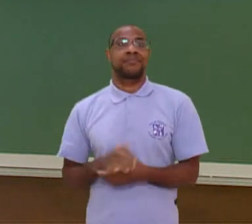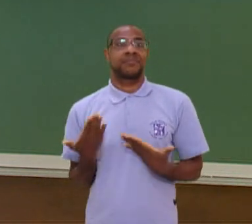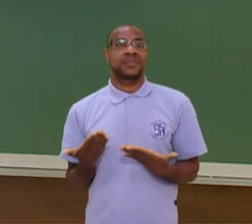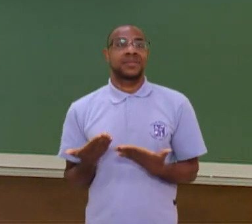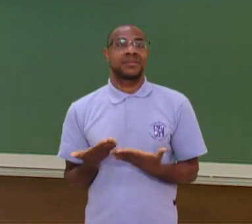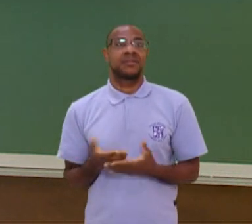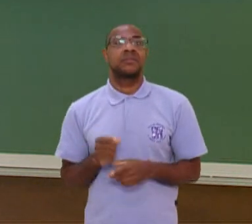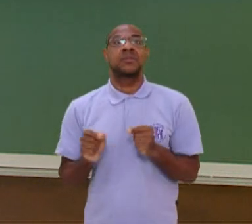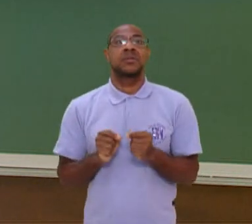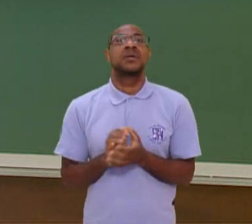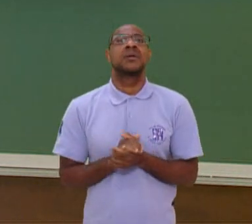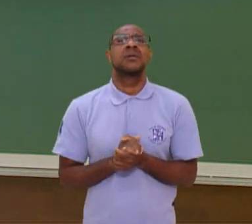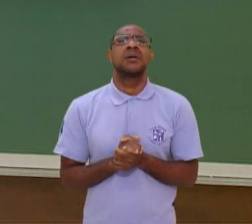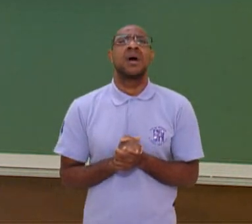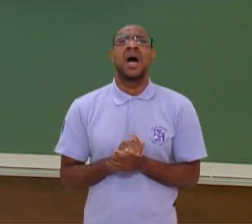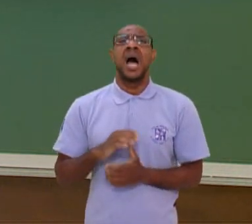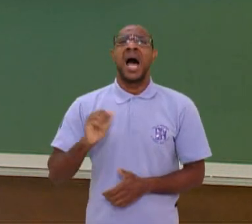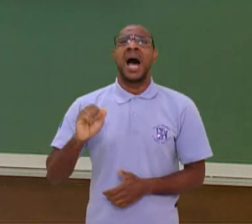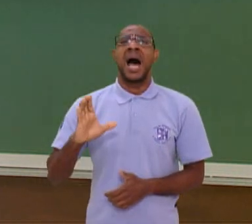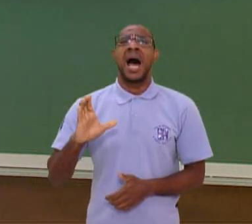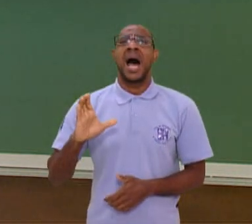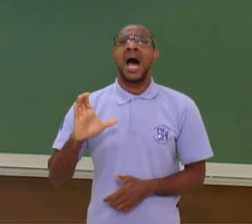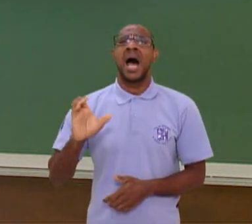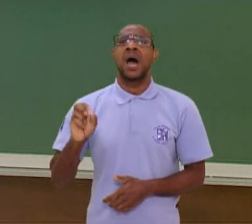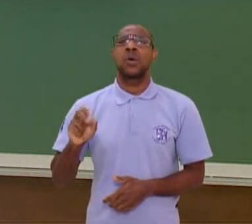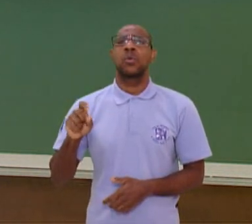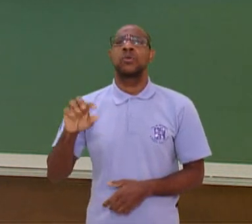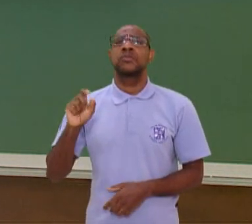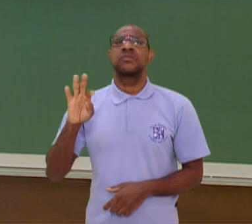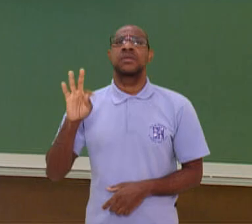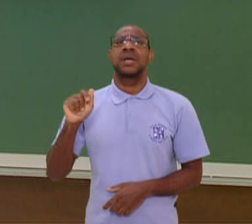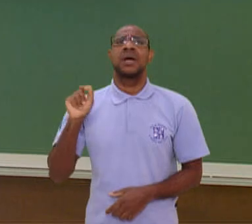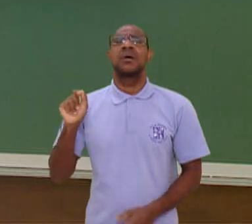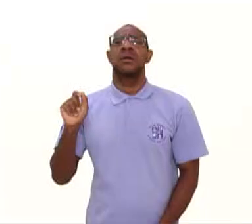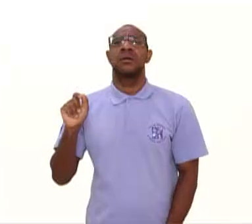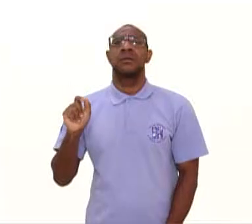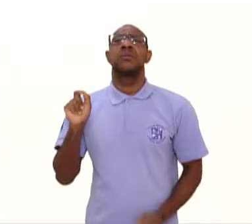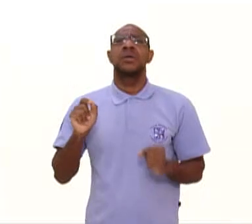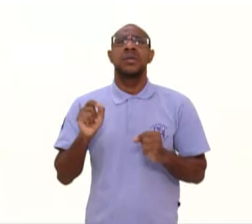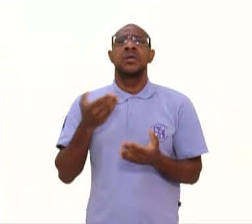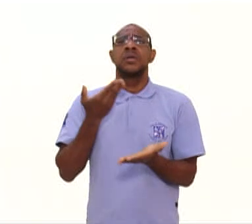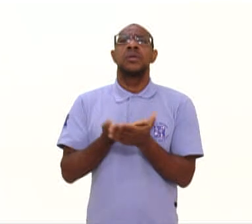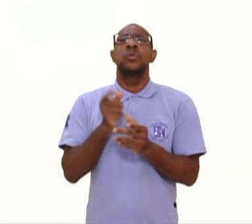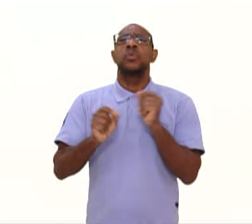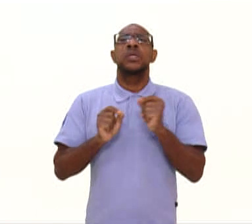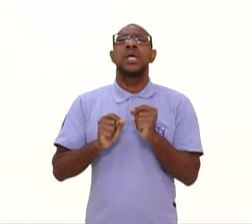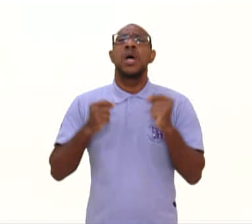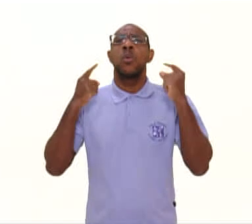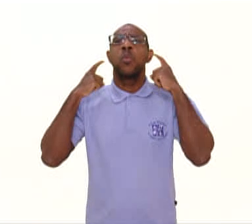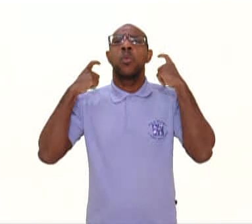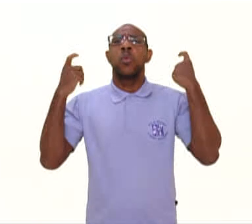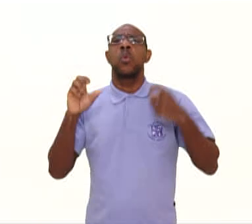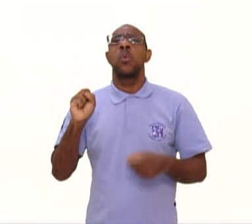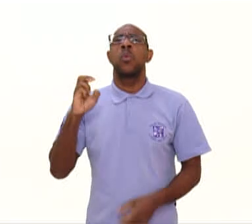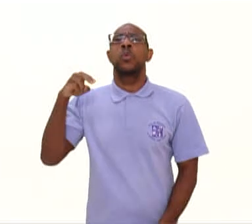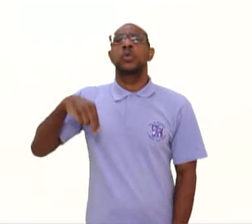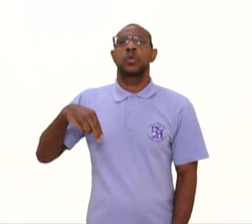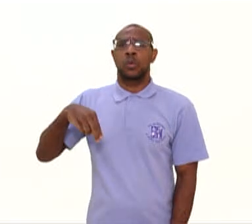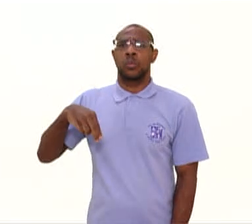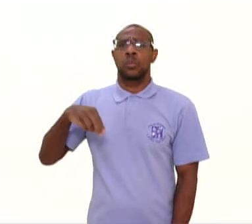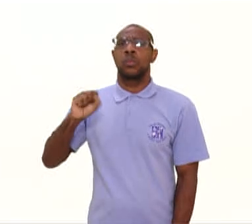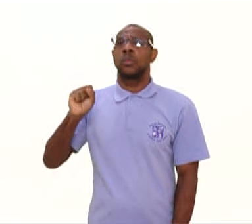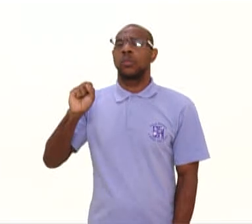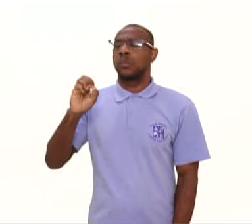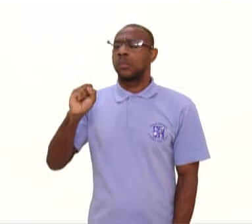gente ter então, legal, o que é acústica? Se a gente for analisar, é a parte da física que estuda o som e também as